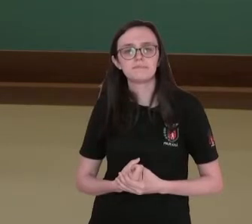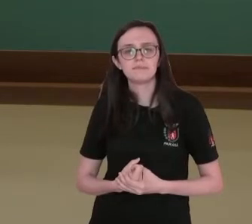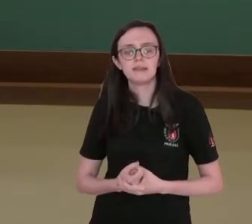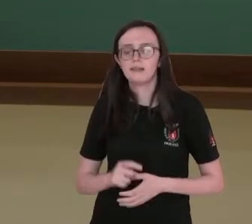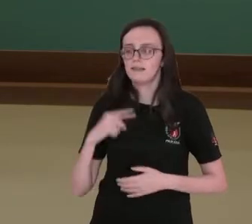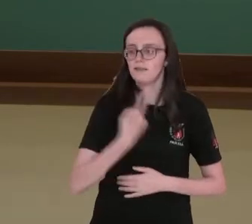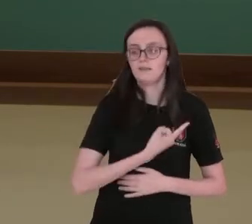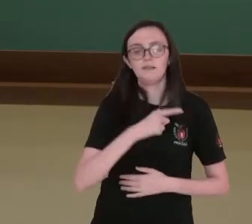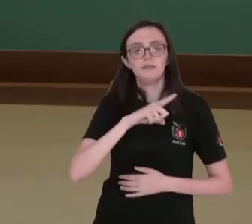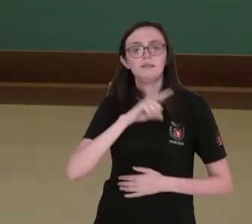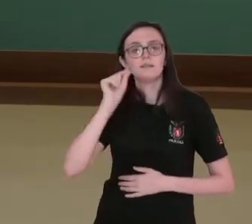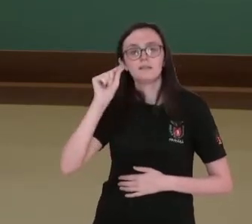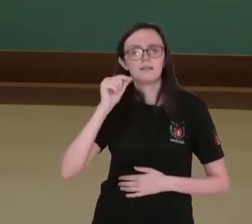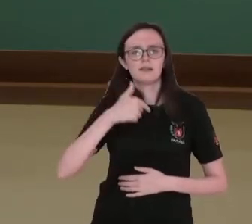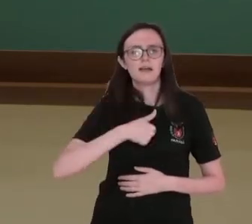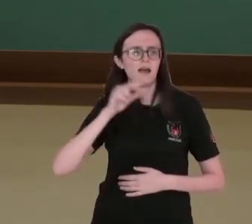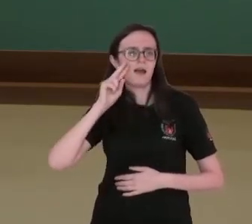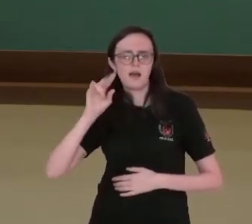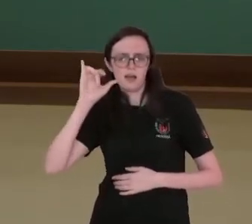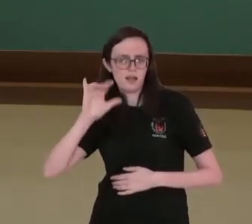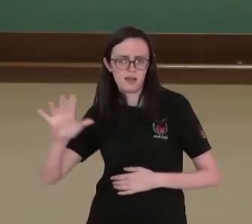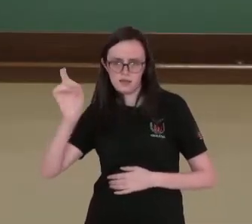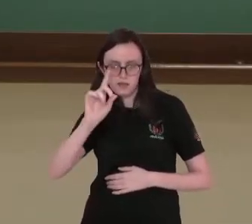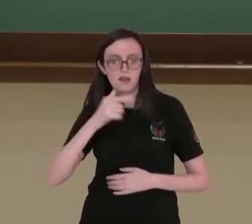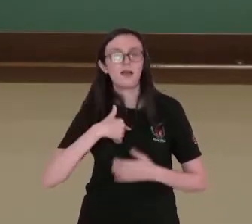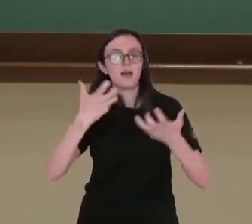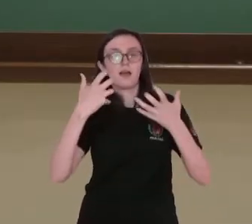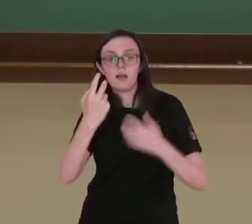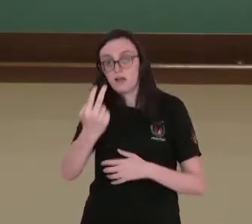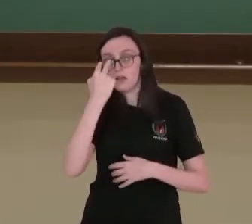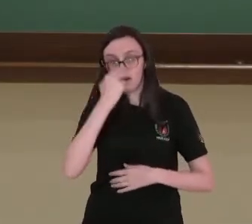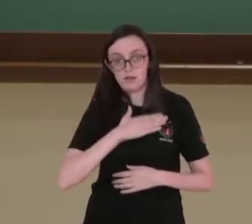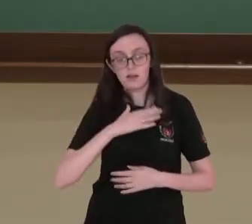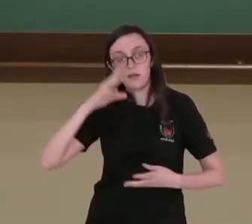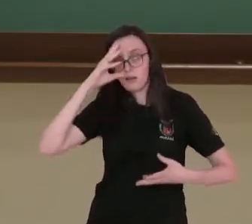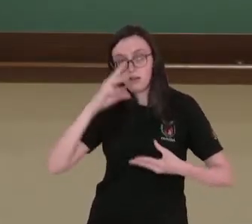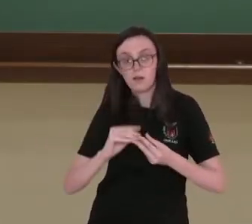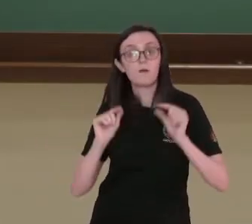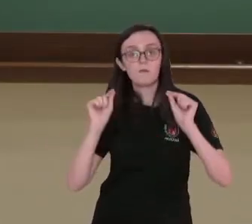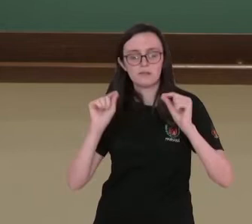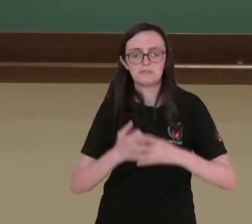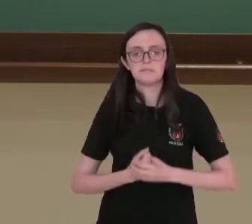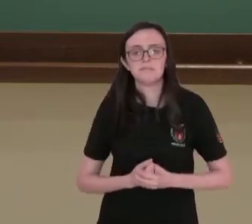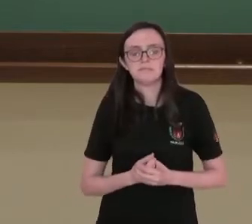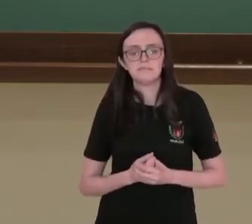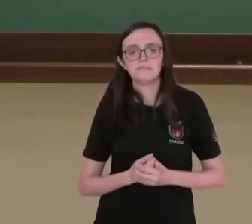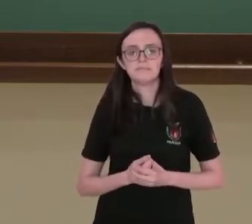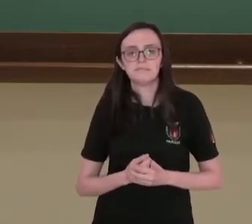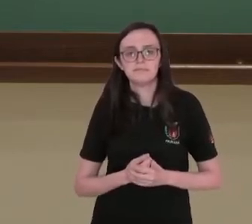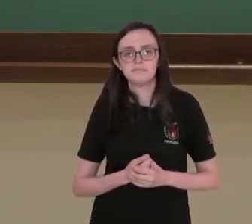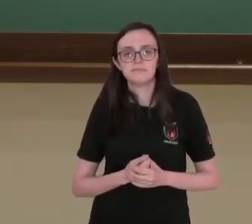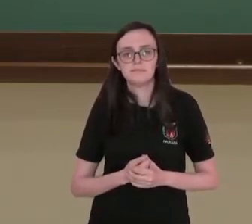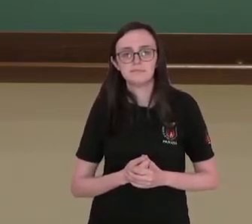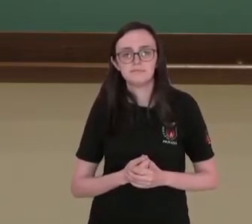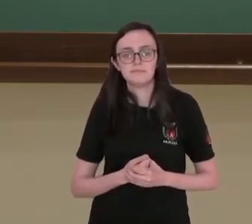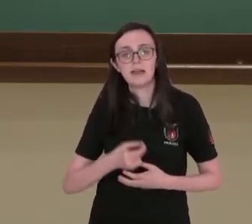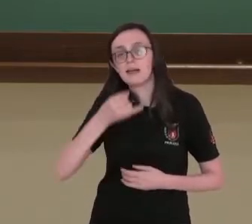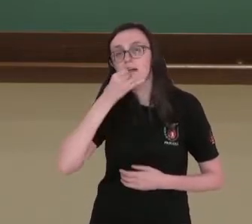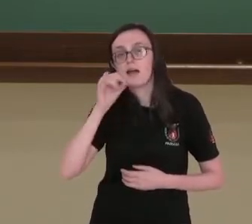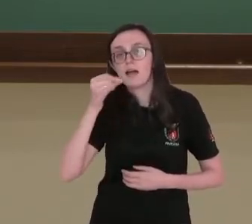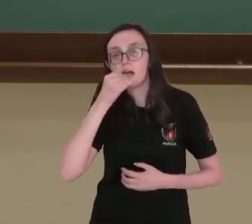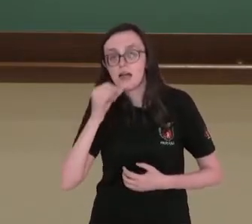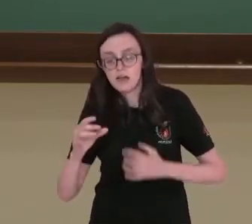gerar eletricidade, eu nem vou olhar essa figura, eu quero que você olhe para mim e compreenda assim. A energia do